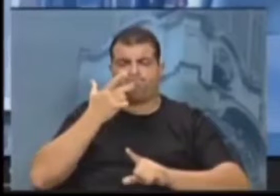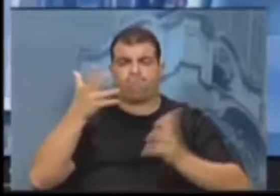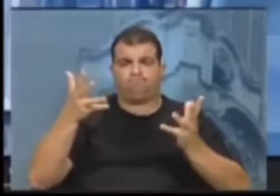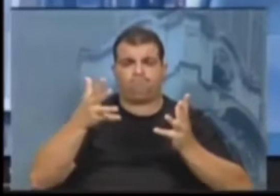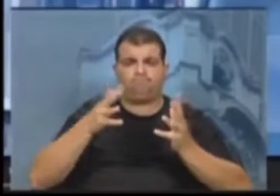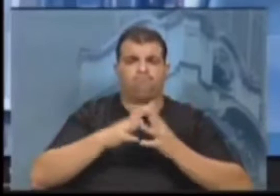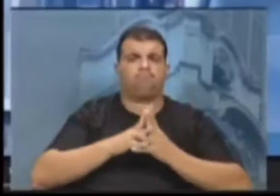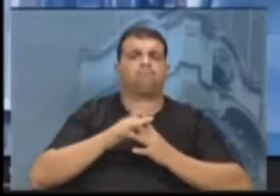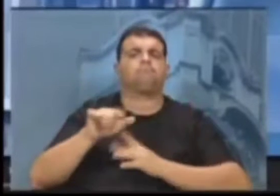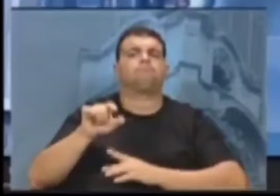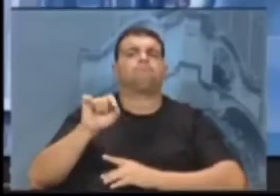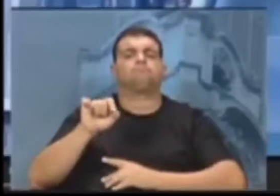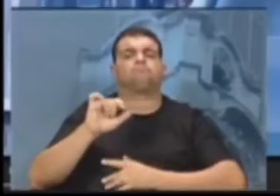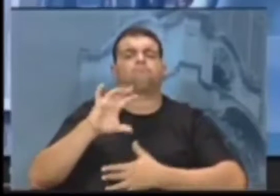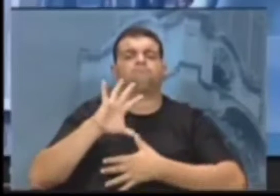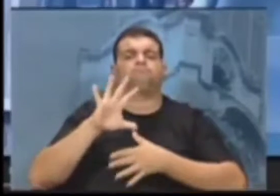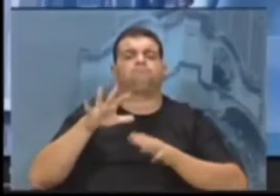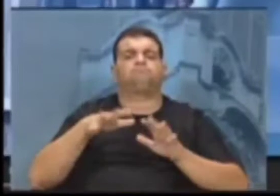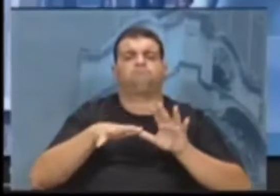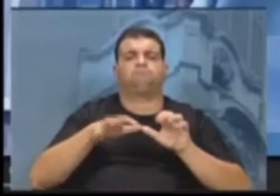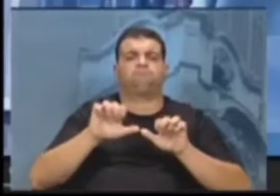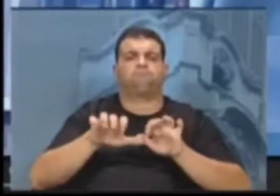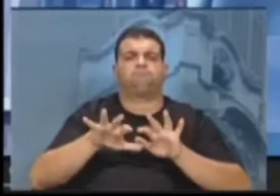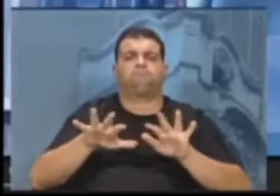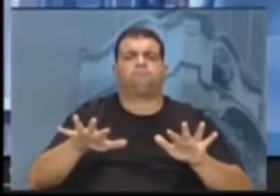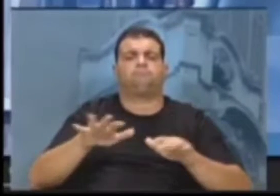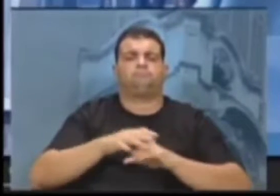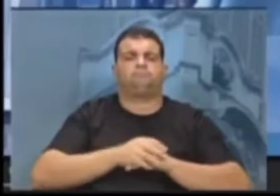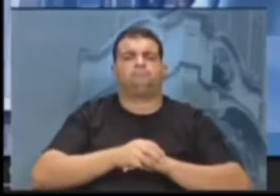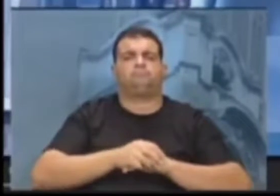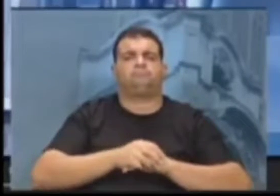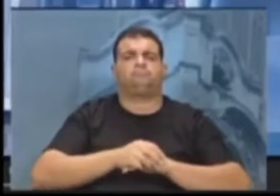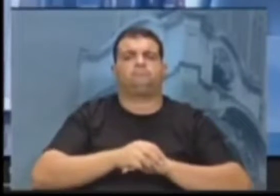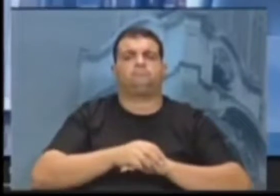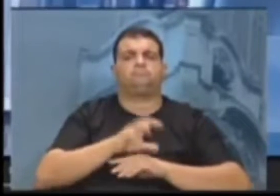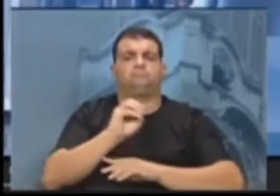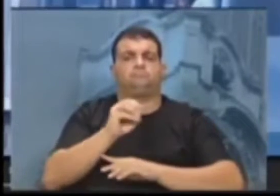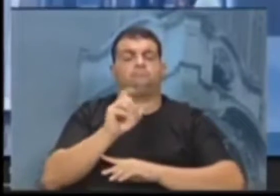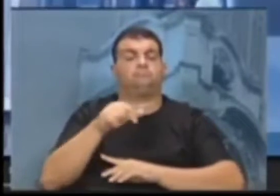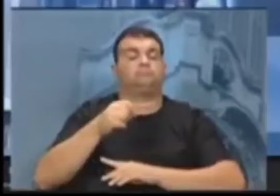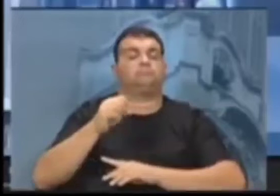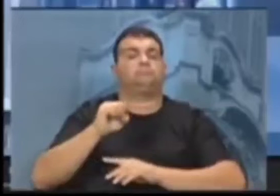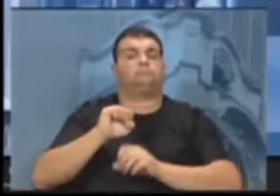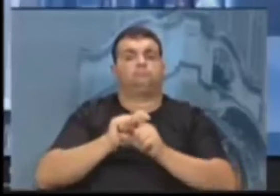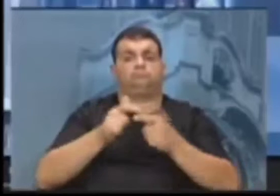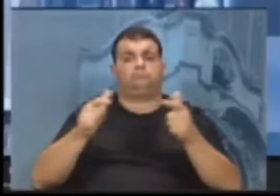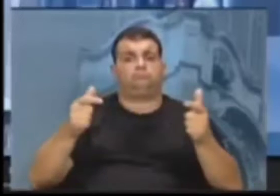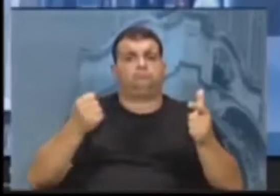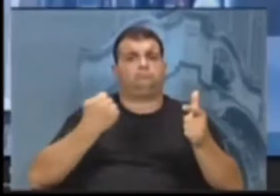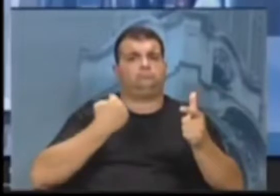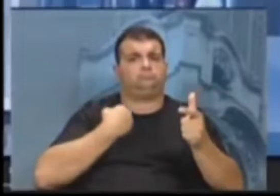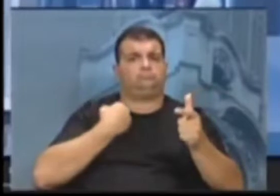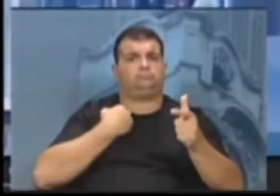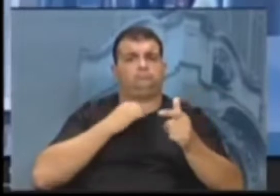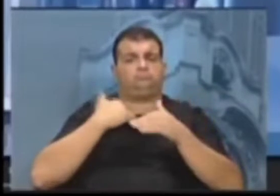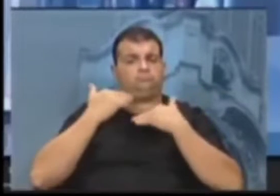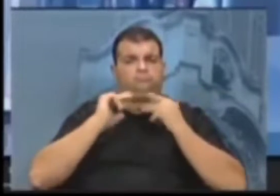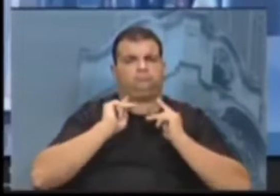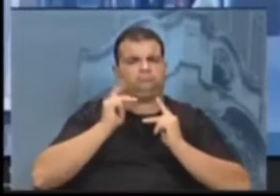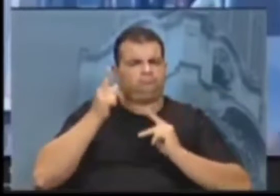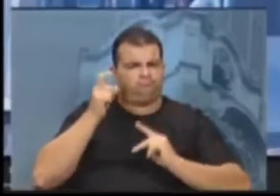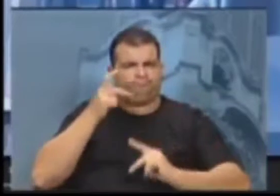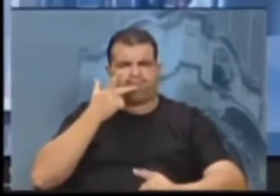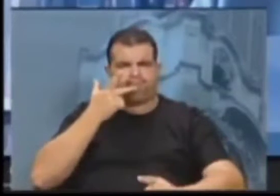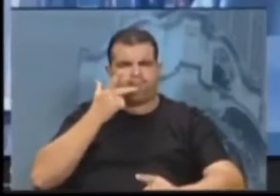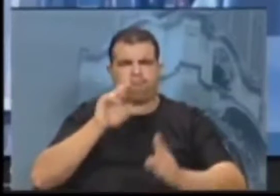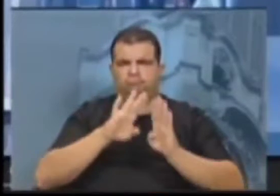hoje, que é a questão da pandemia. Porto Alegre virou o epicentro do número de mortes. É muito interessante a gente dizer